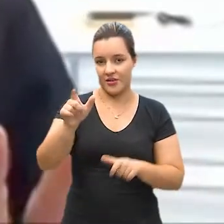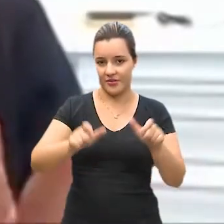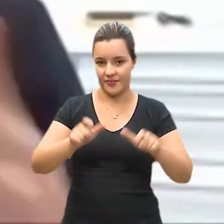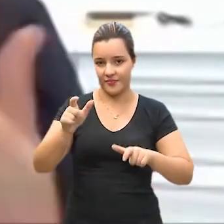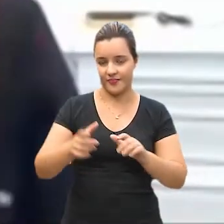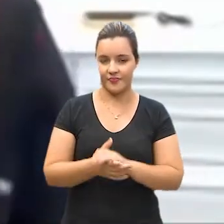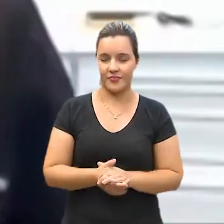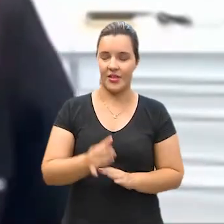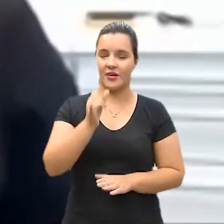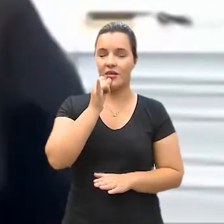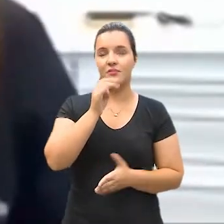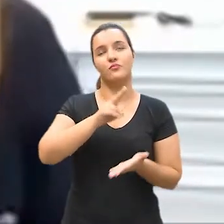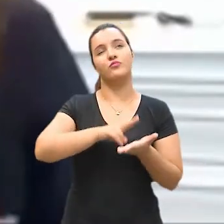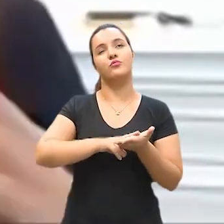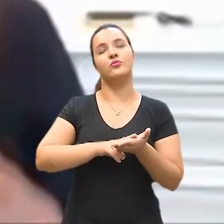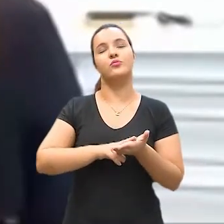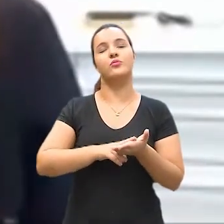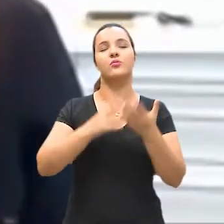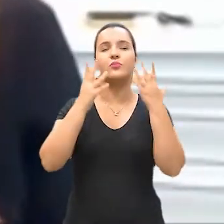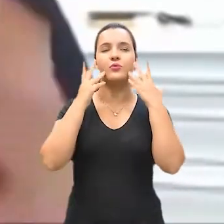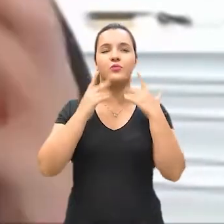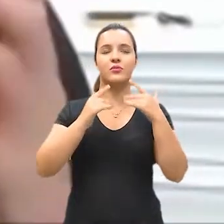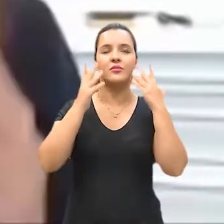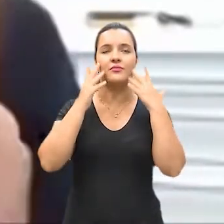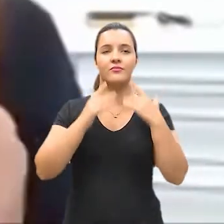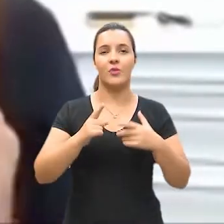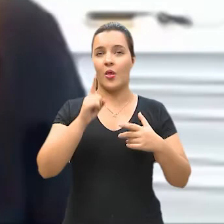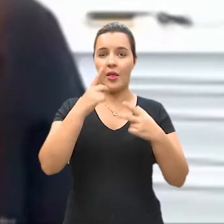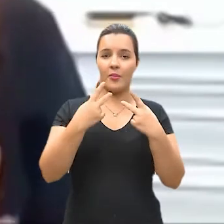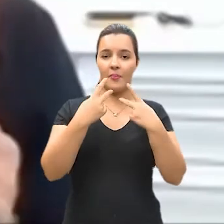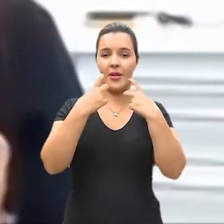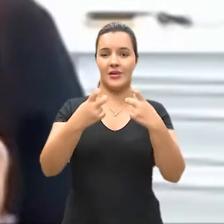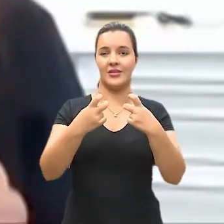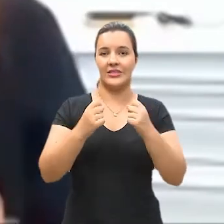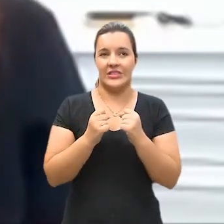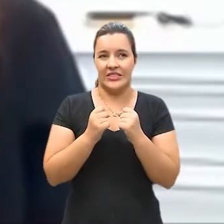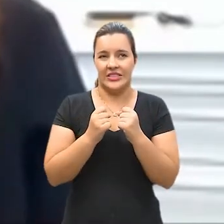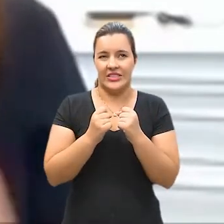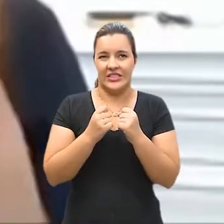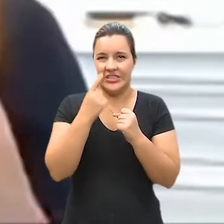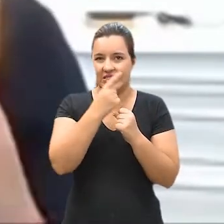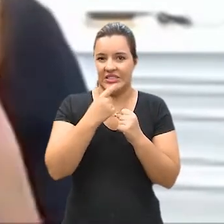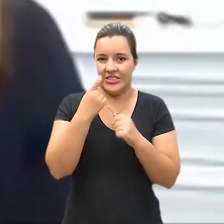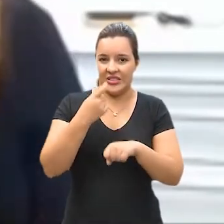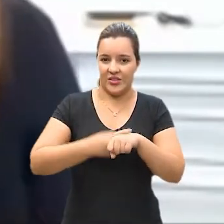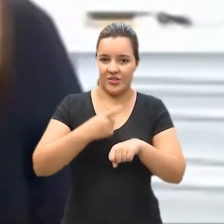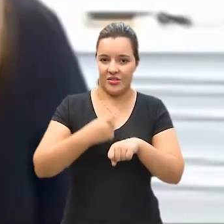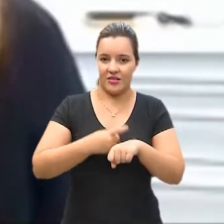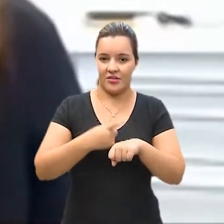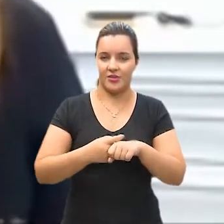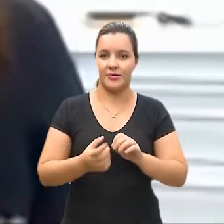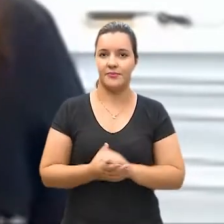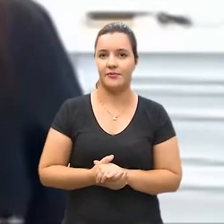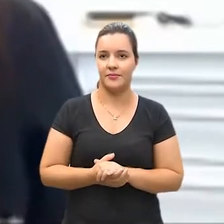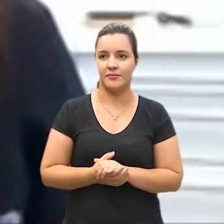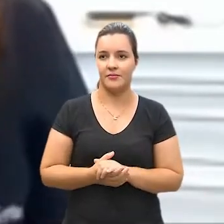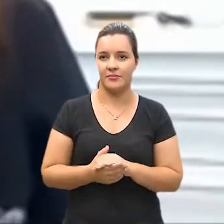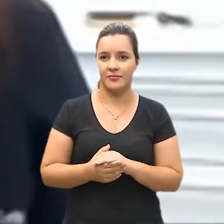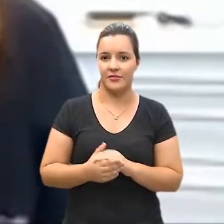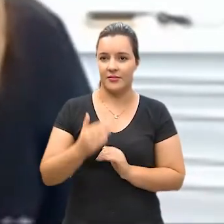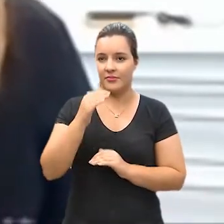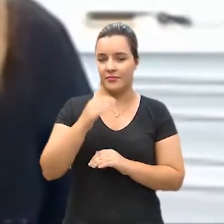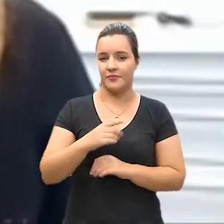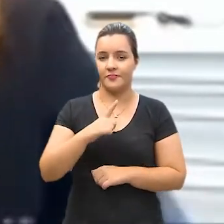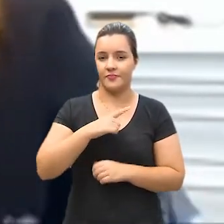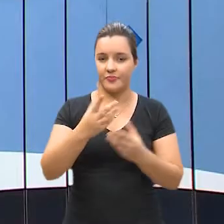está, né, em repouso, tranquila, fazendo suas coisas, você não tem que estar tensa aqui mordendo. Você É, precisa estar com os dentes desengostados. Tem